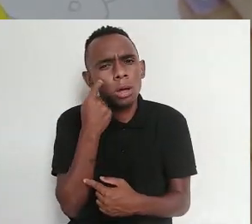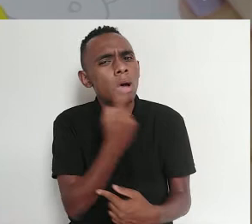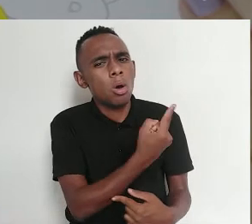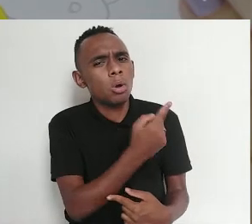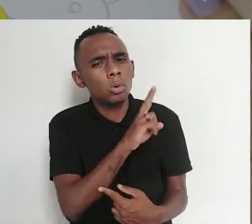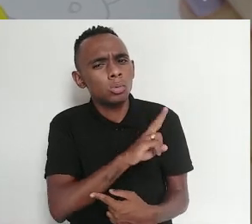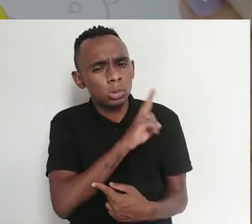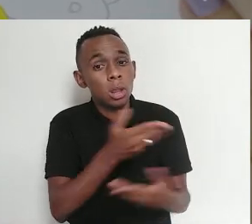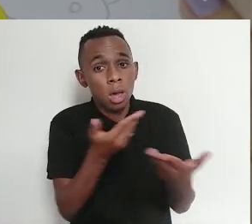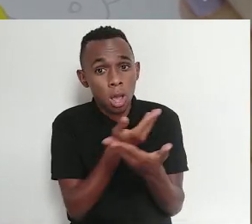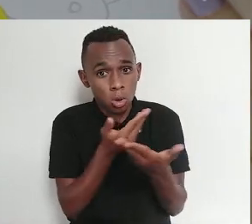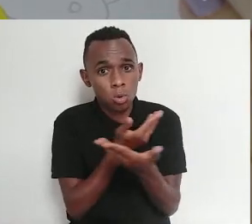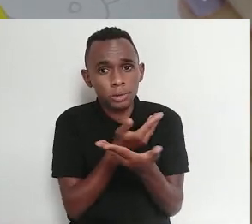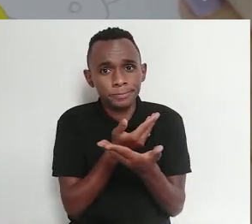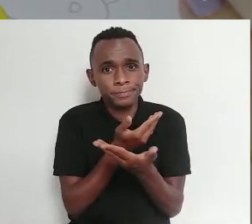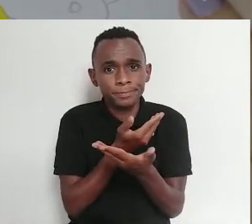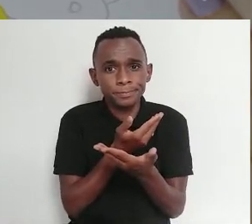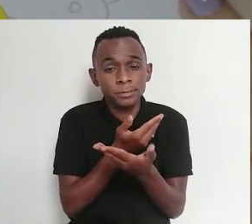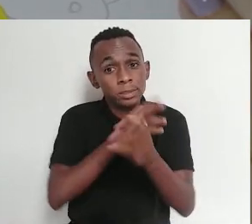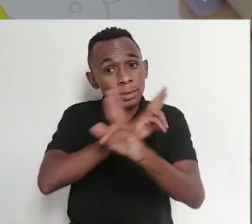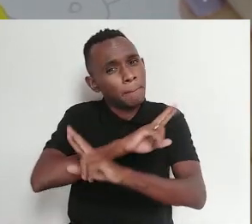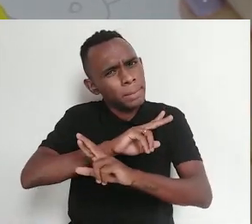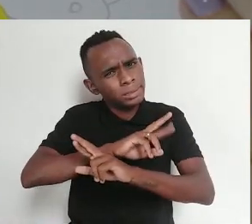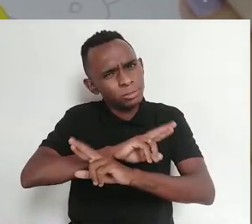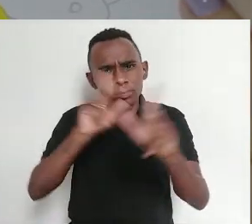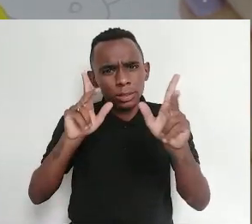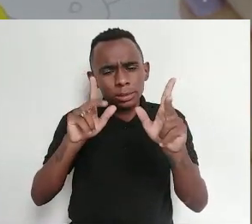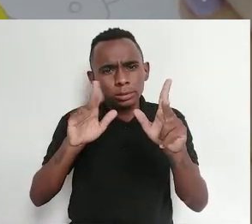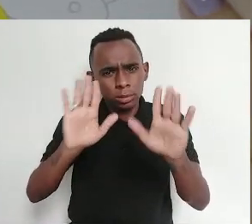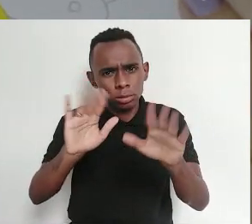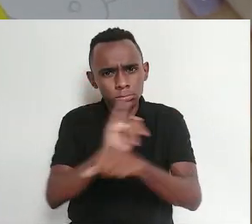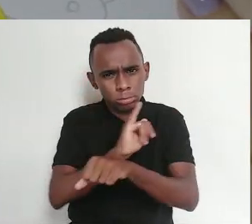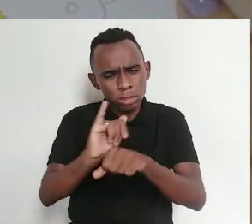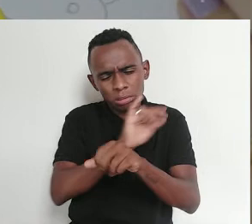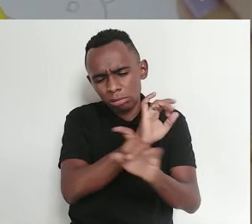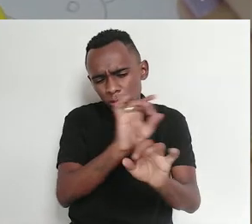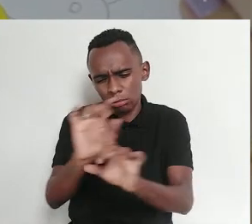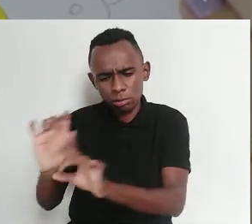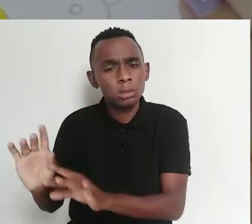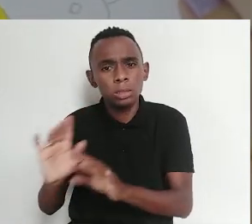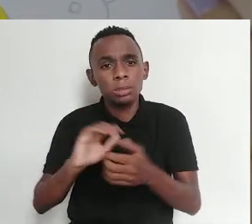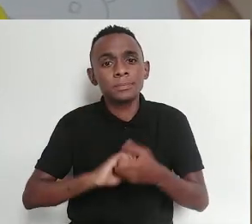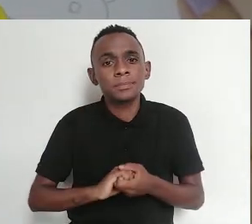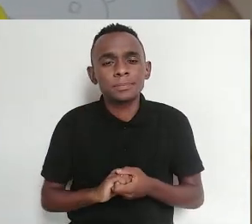ainda molhada. São efeitos diferentes. Nós vamos experimentar aqui as duas